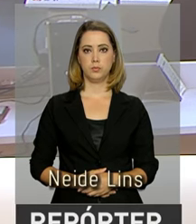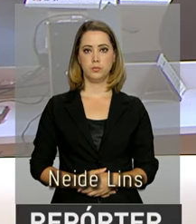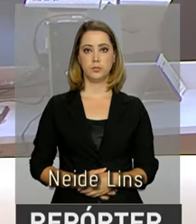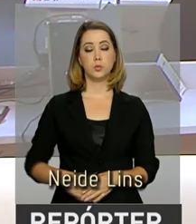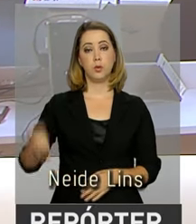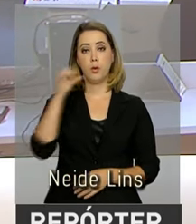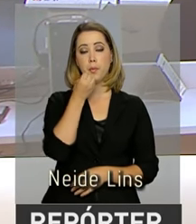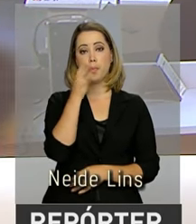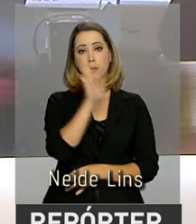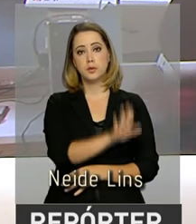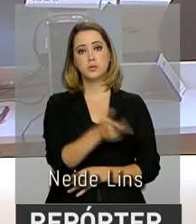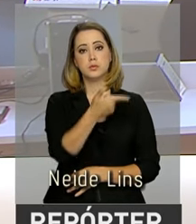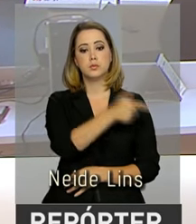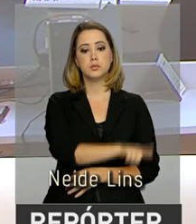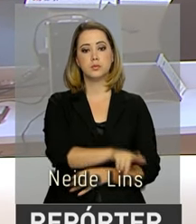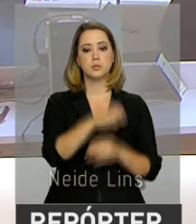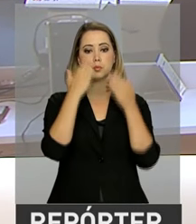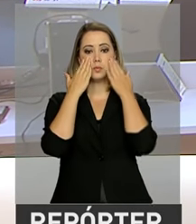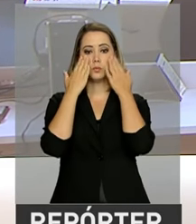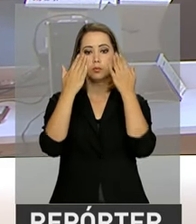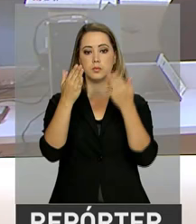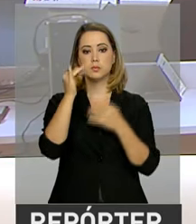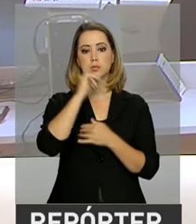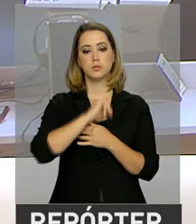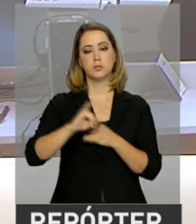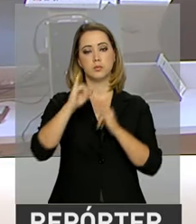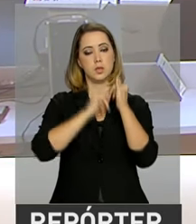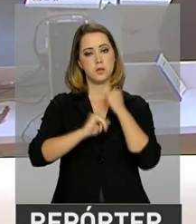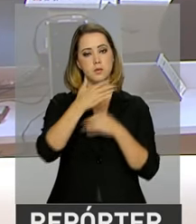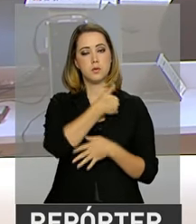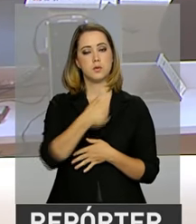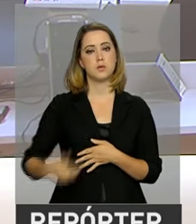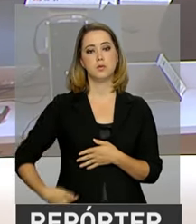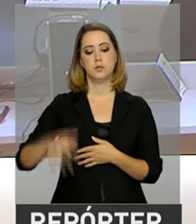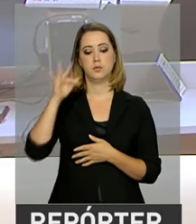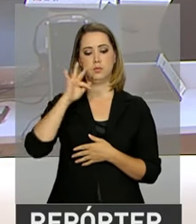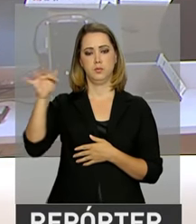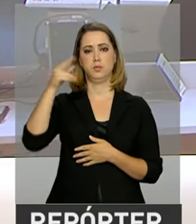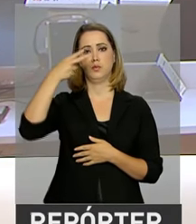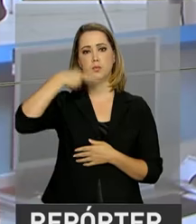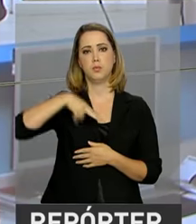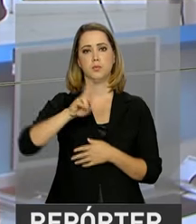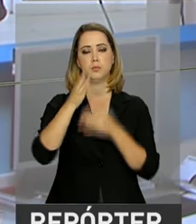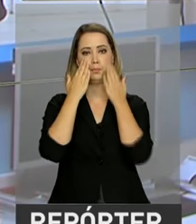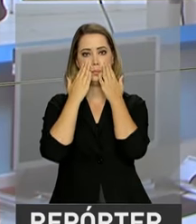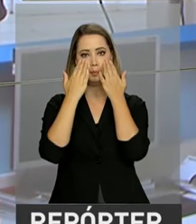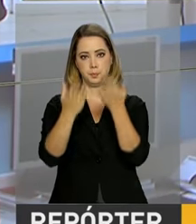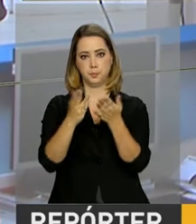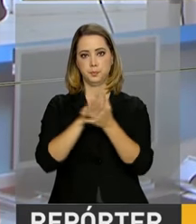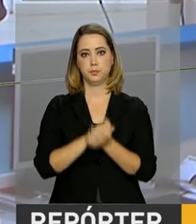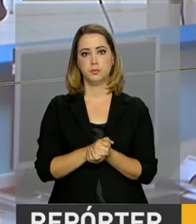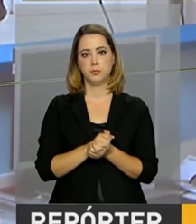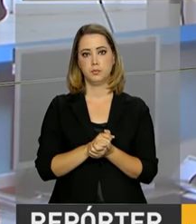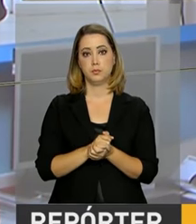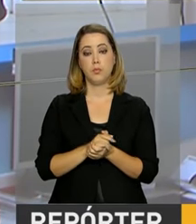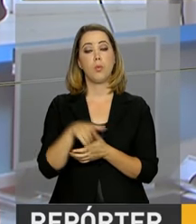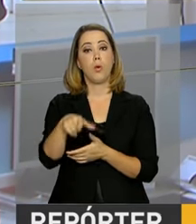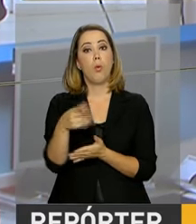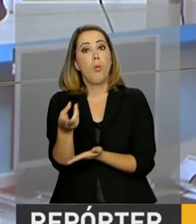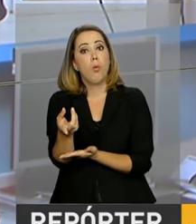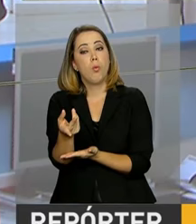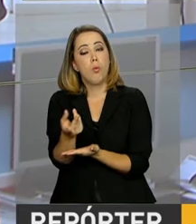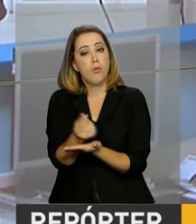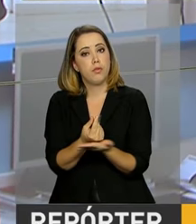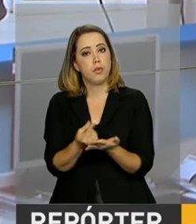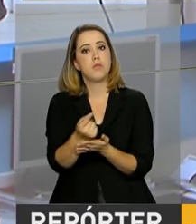Olá boa tarde estamos de volta com as notícias do governo federal no Repórter NBR e o mercado financeiro prevê